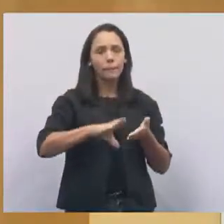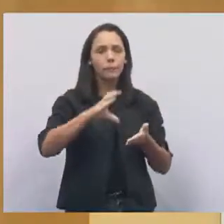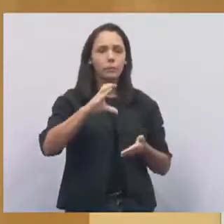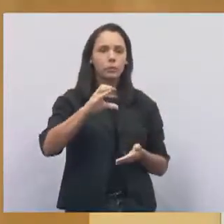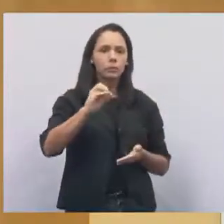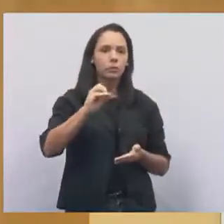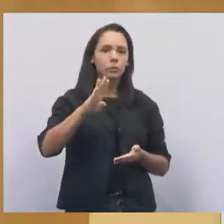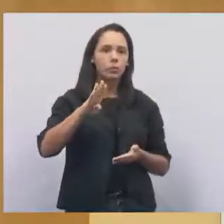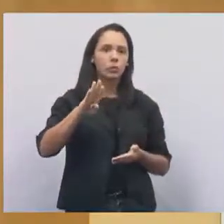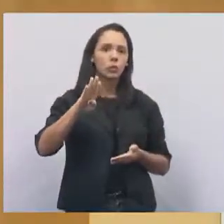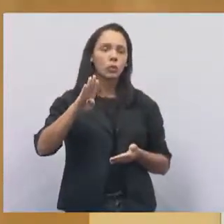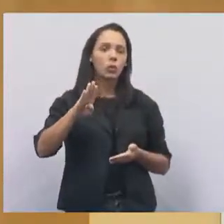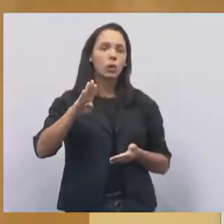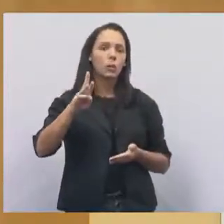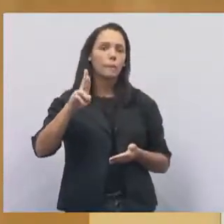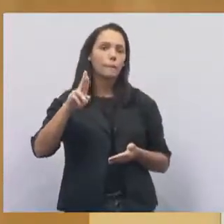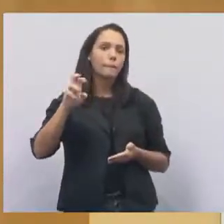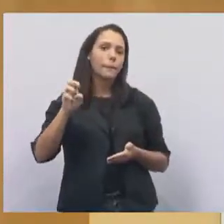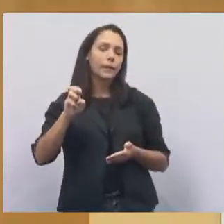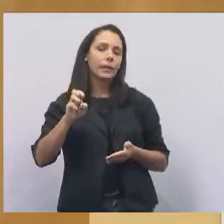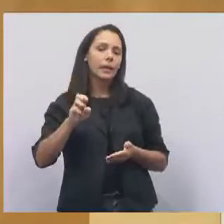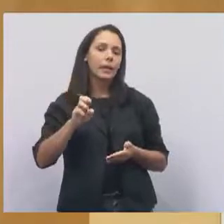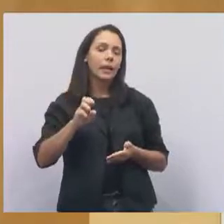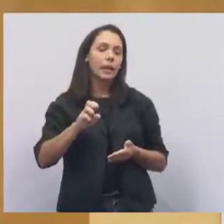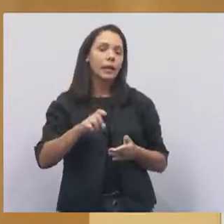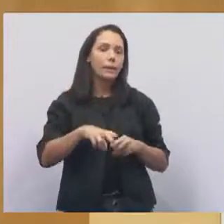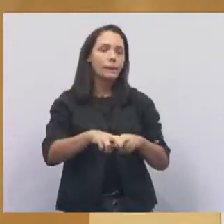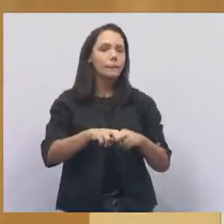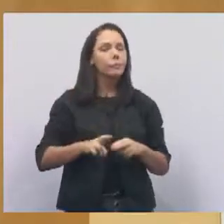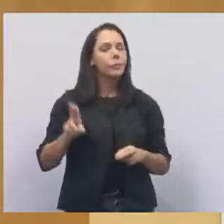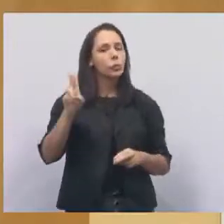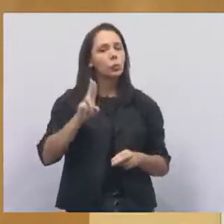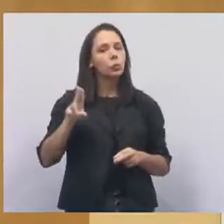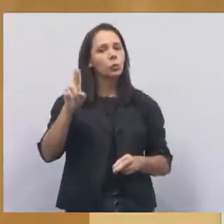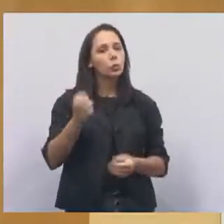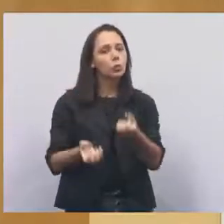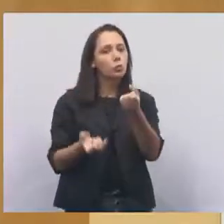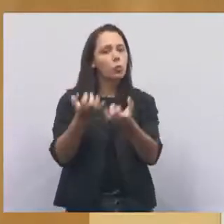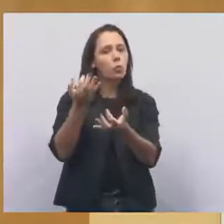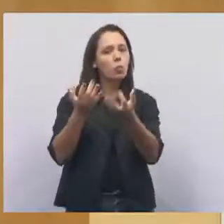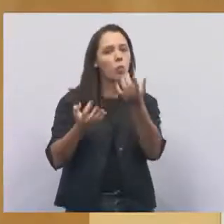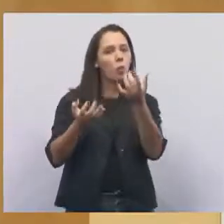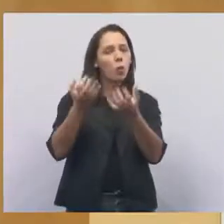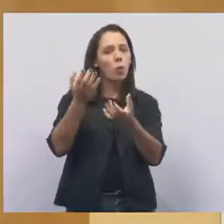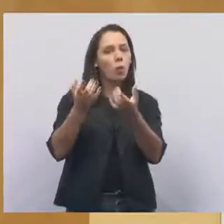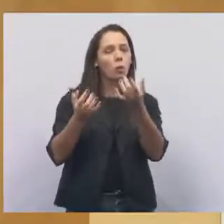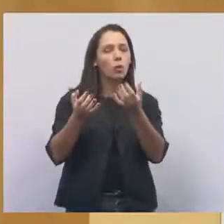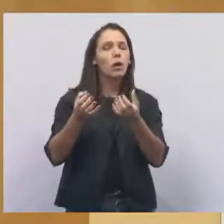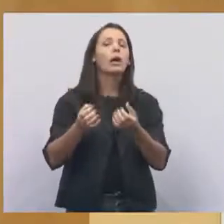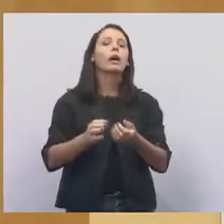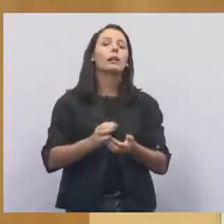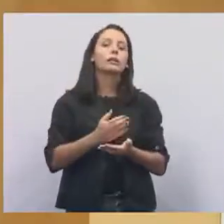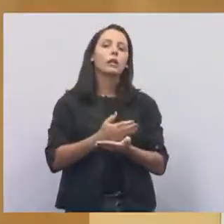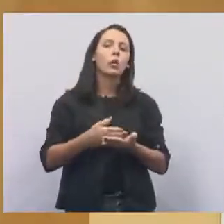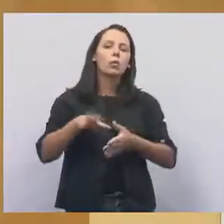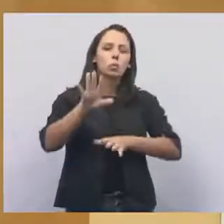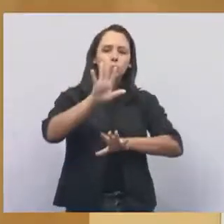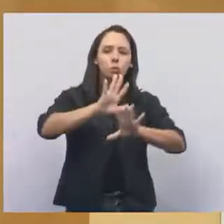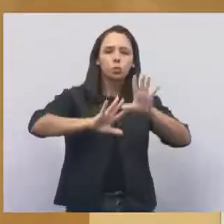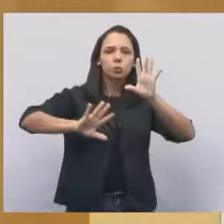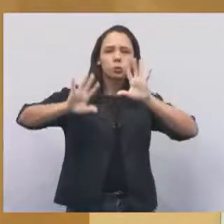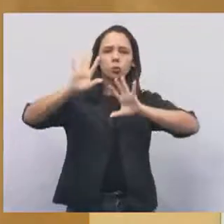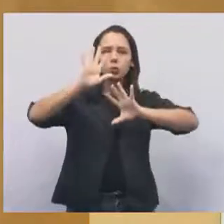é ateado fogo nesses cabos que causam aquela combustão horrorosa né aquela fumaça realmente tóxica